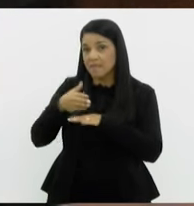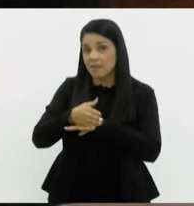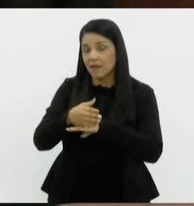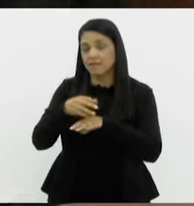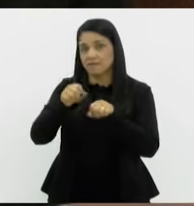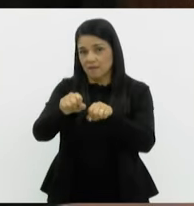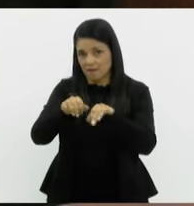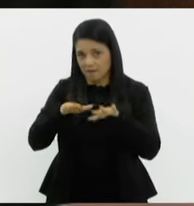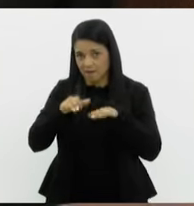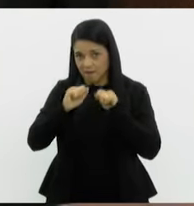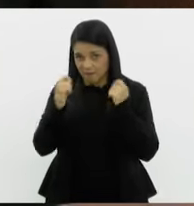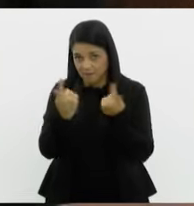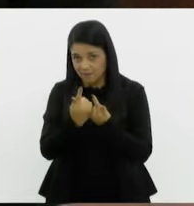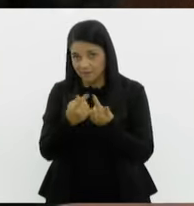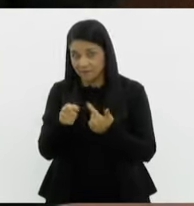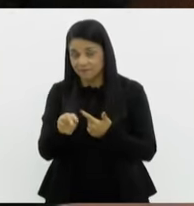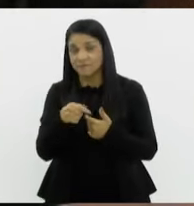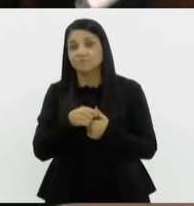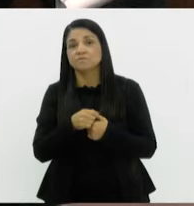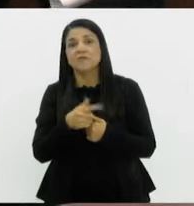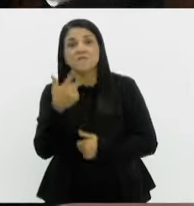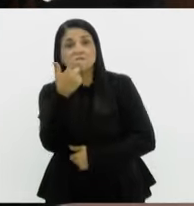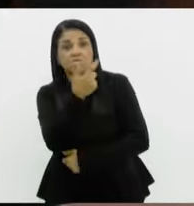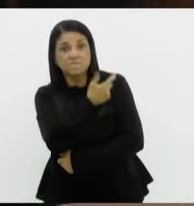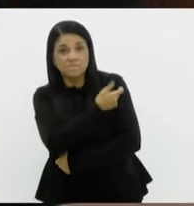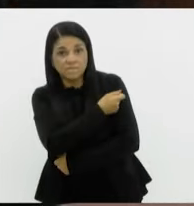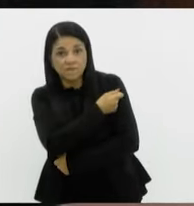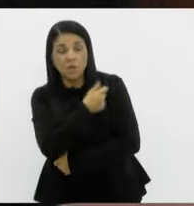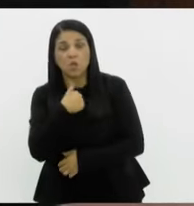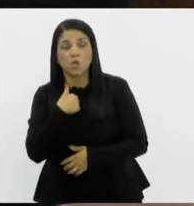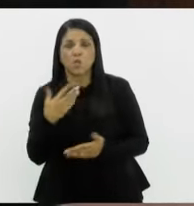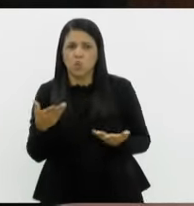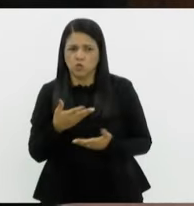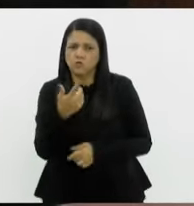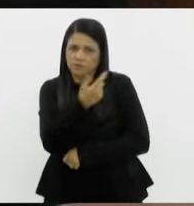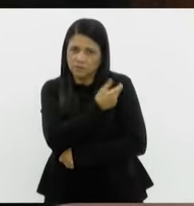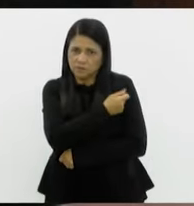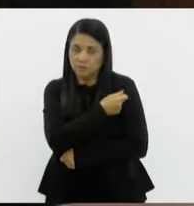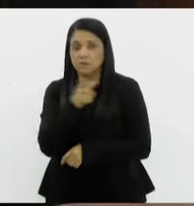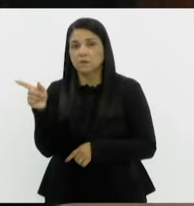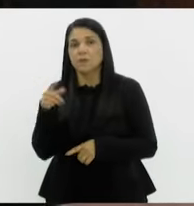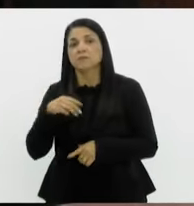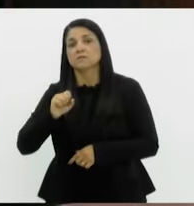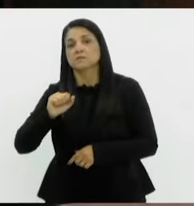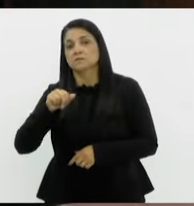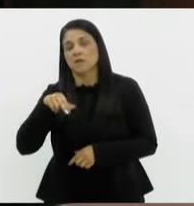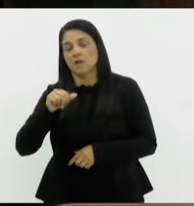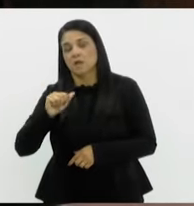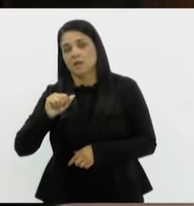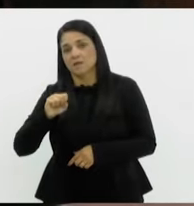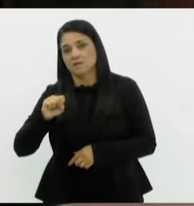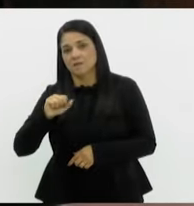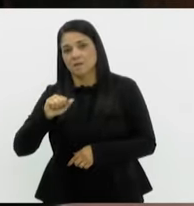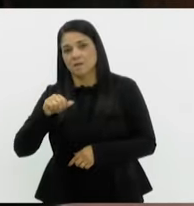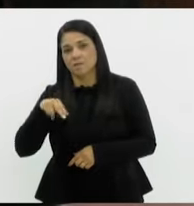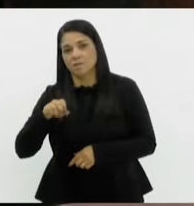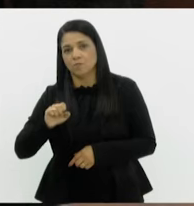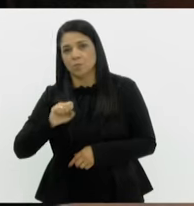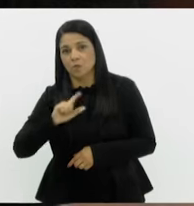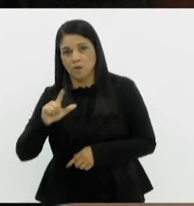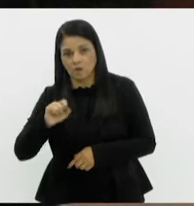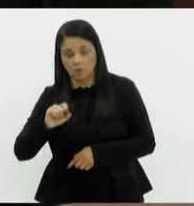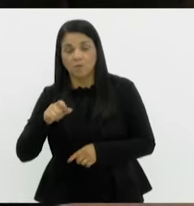lá, para que todos possam se vacinar. Eu me vacinei hoje, Samuel Malafaia. E, para ser breve como é,